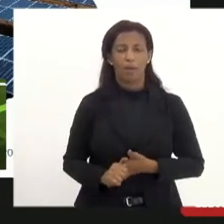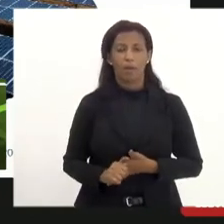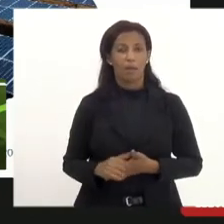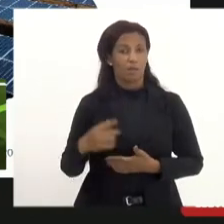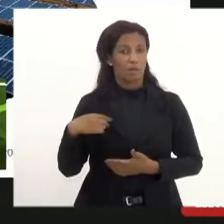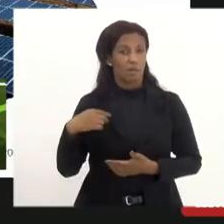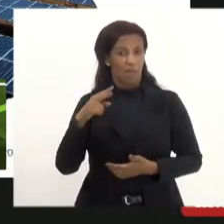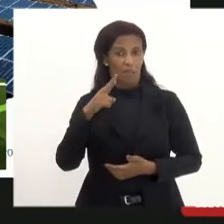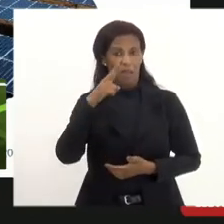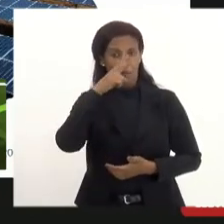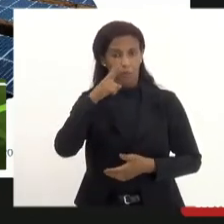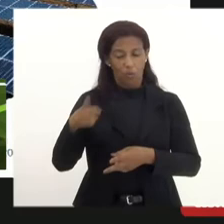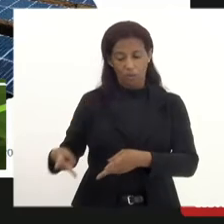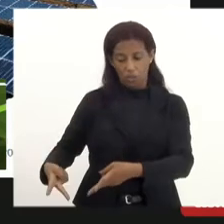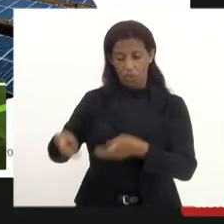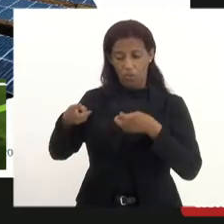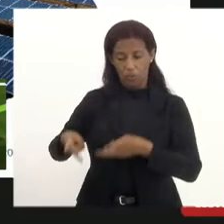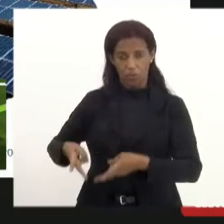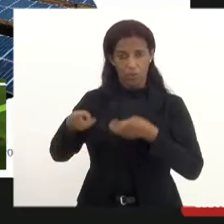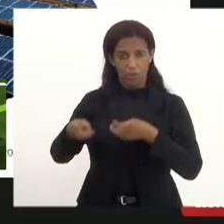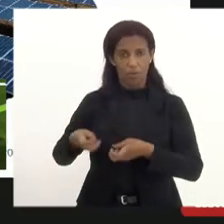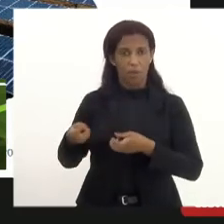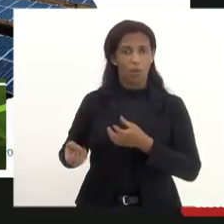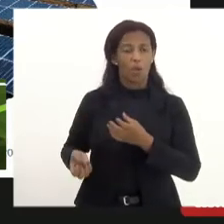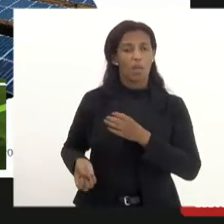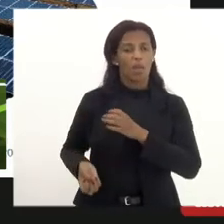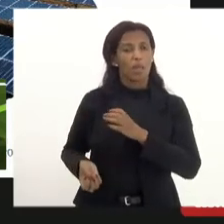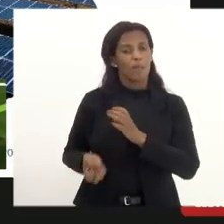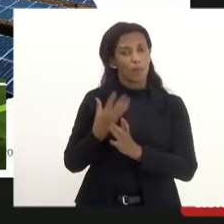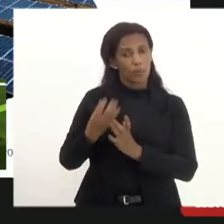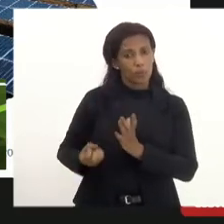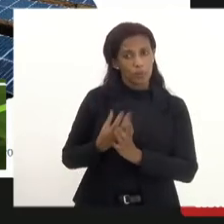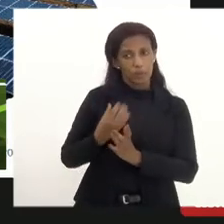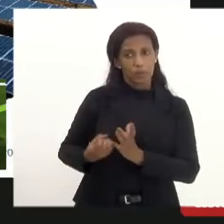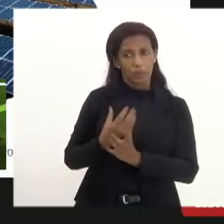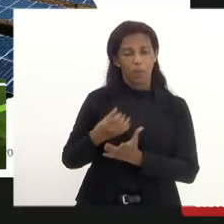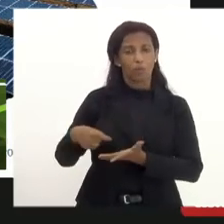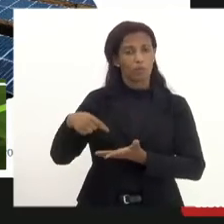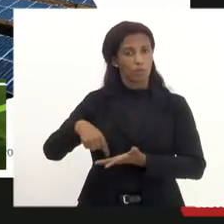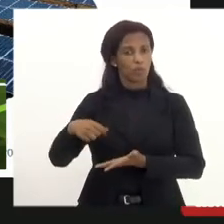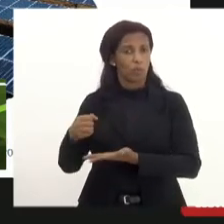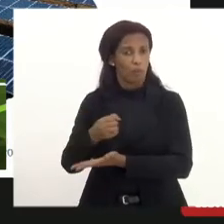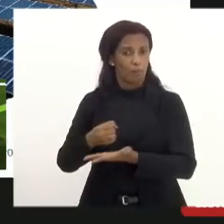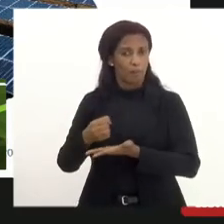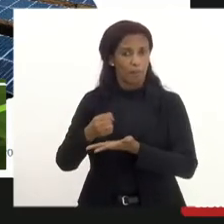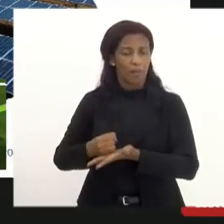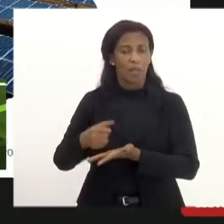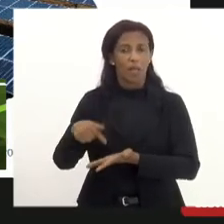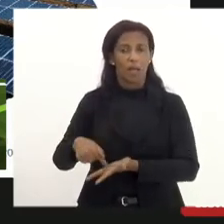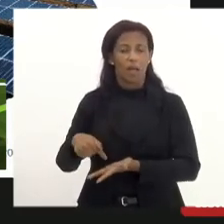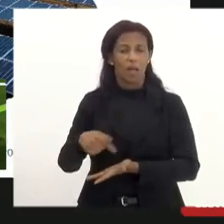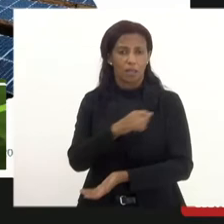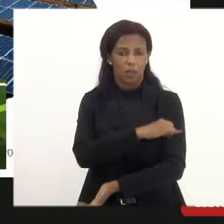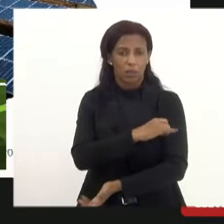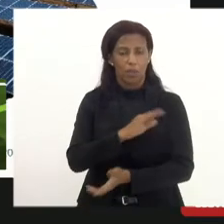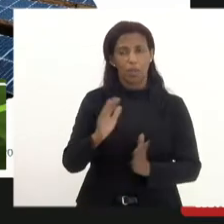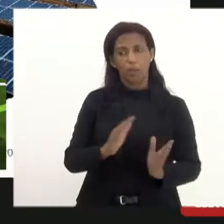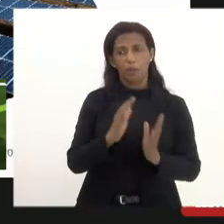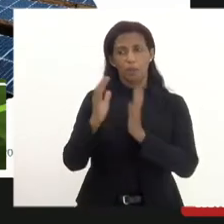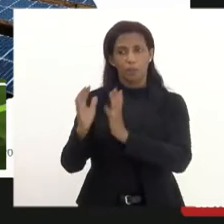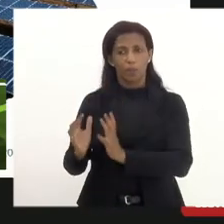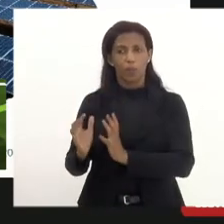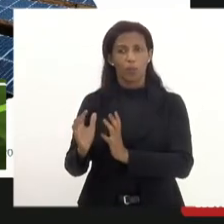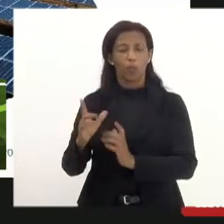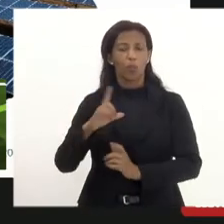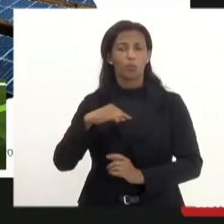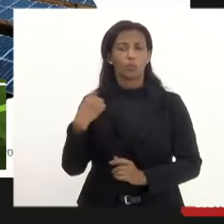braço de exploração e produção. Estamos baseados aqui no Rio de Janeiro. Nós temos no outro segmento, que nós